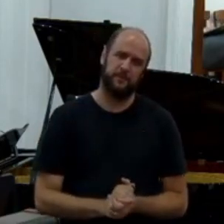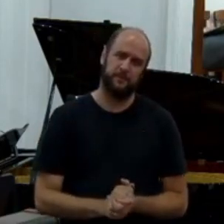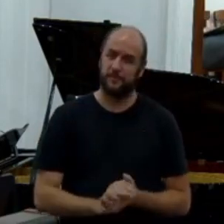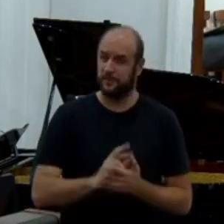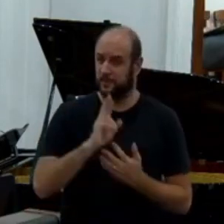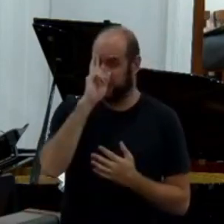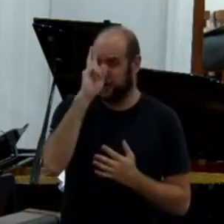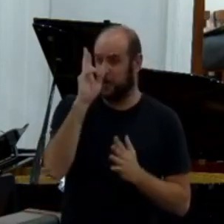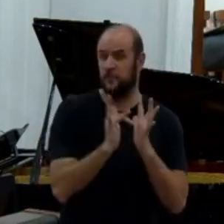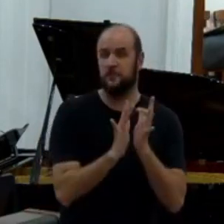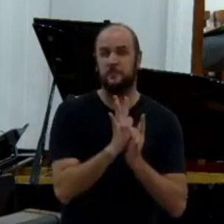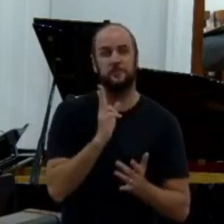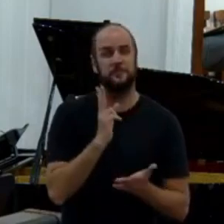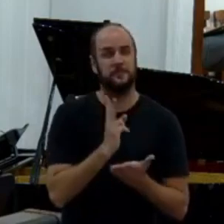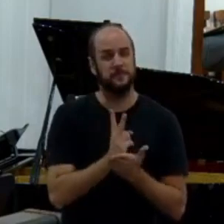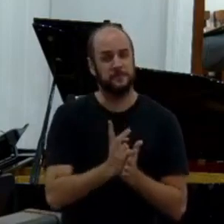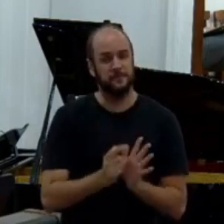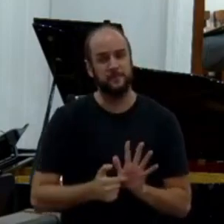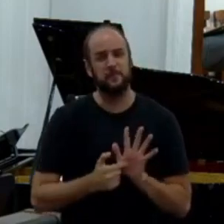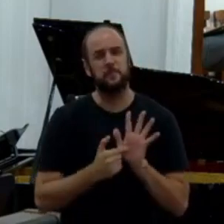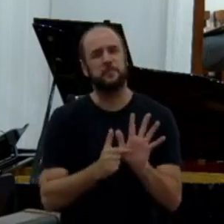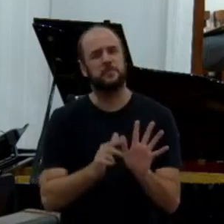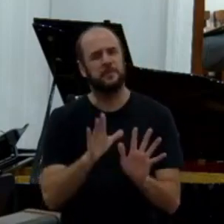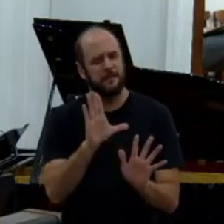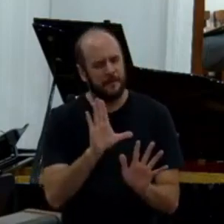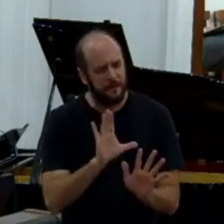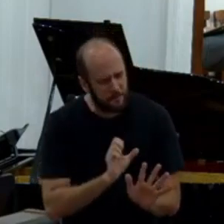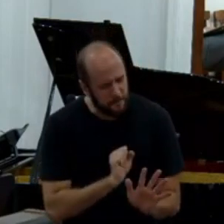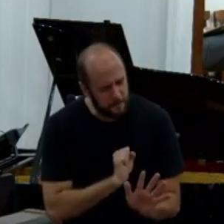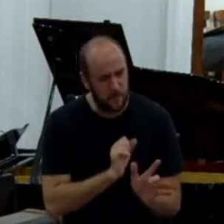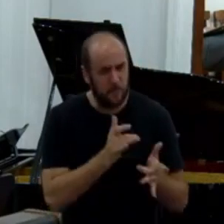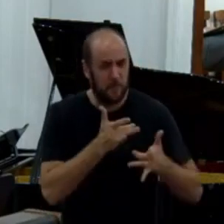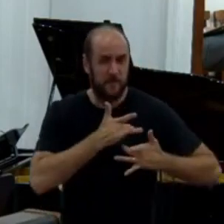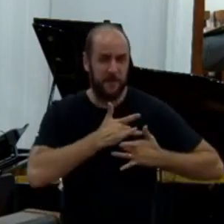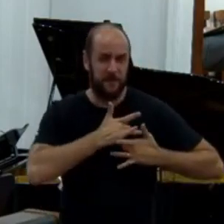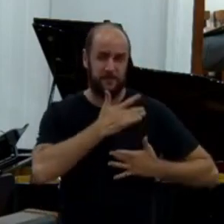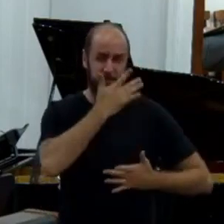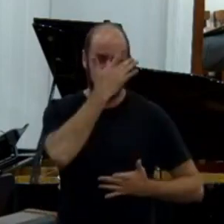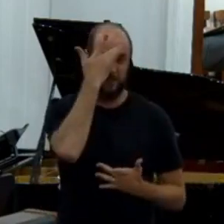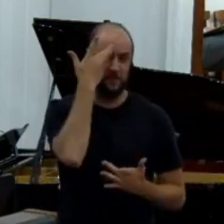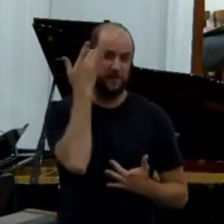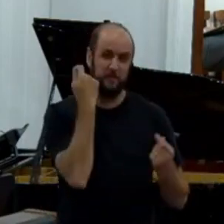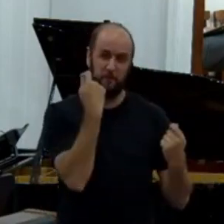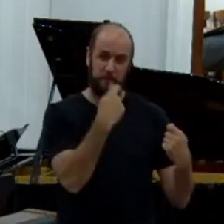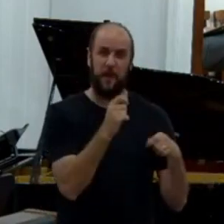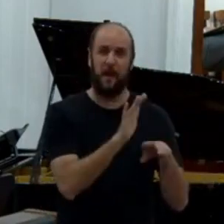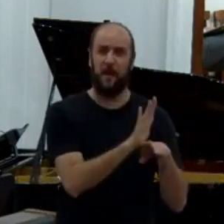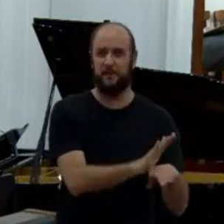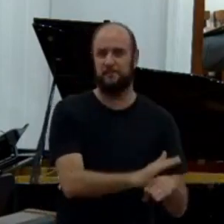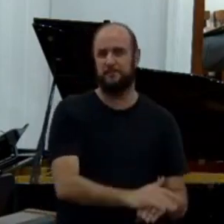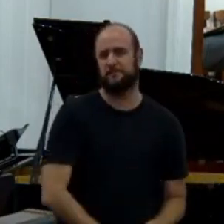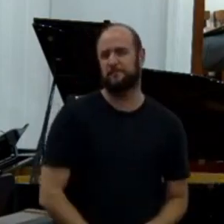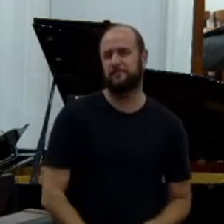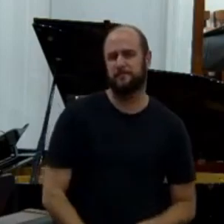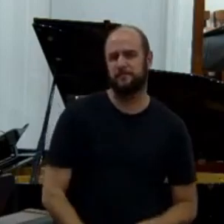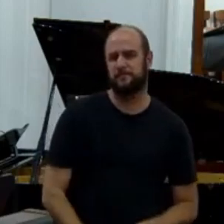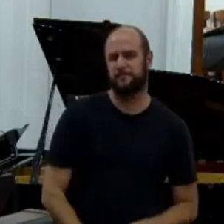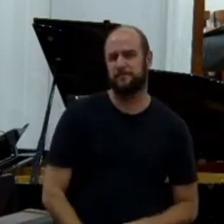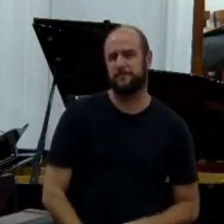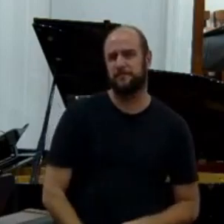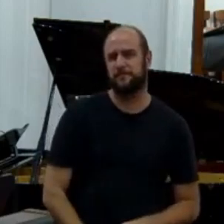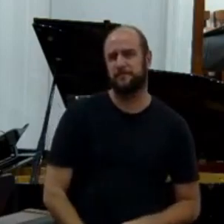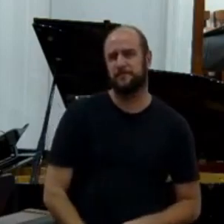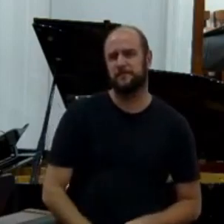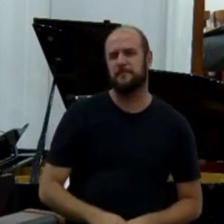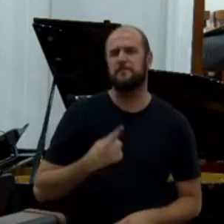O Senhor Jesus sempre demonstrou compaixão de pessoas necessitadas. Ao erguer